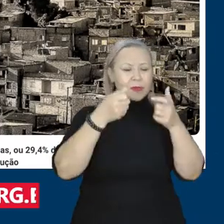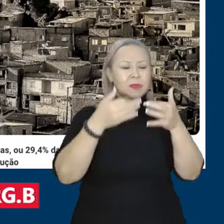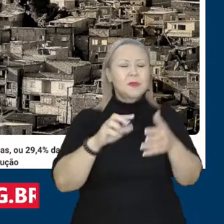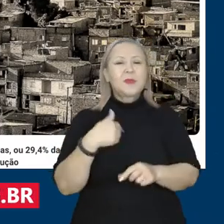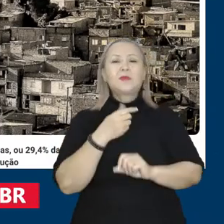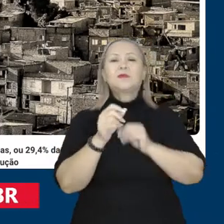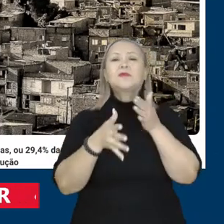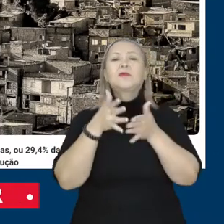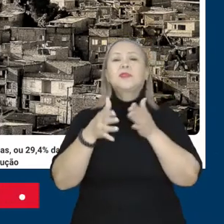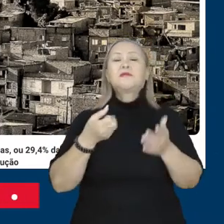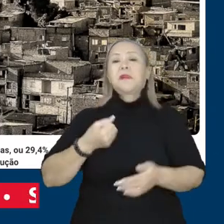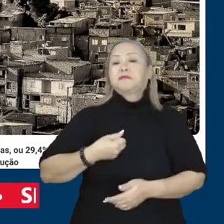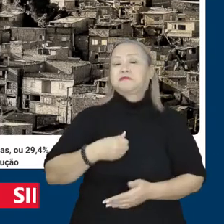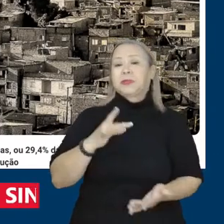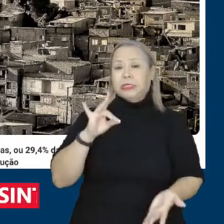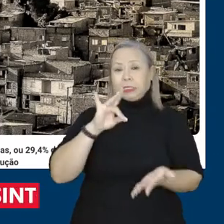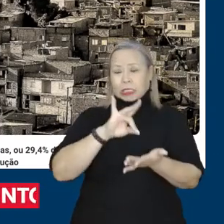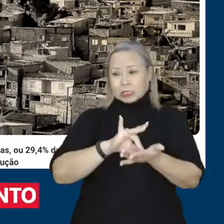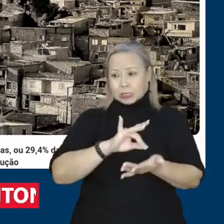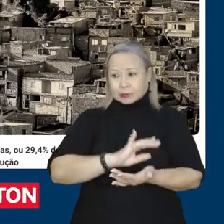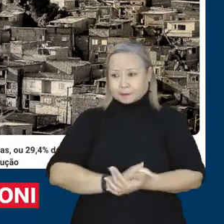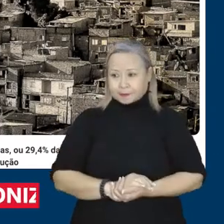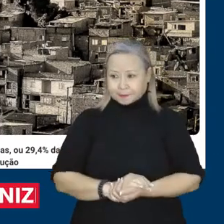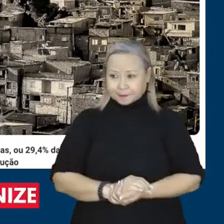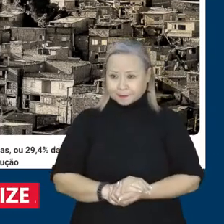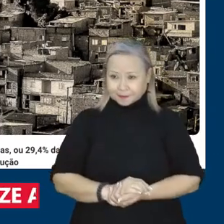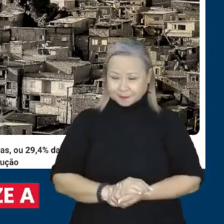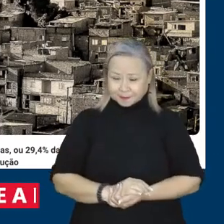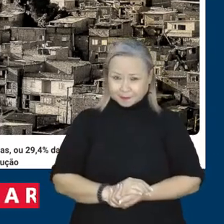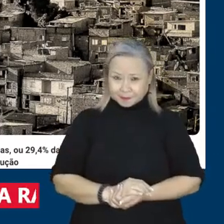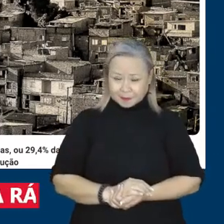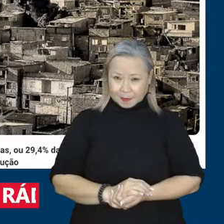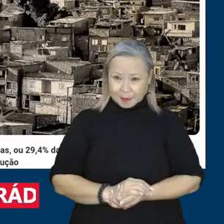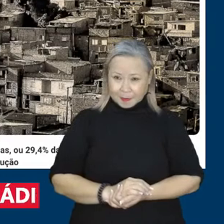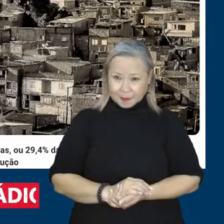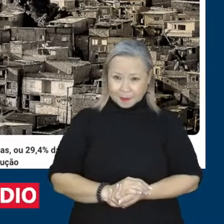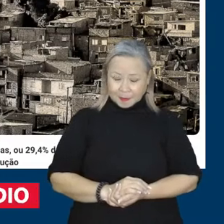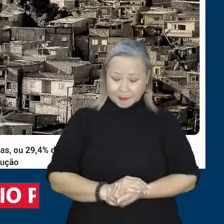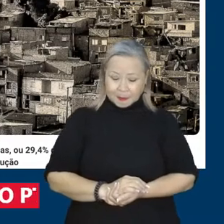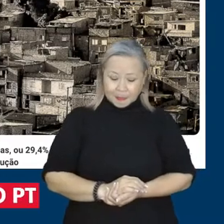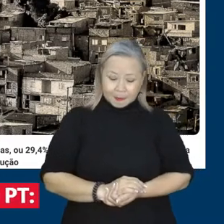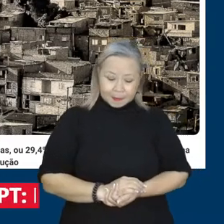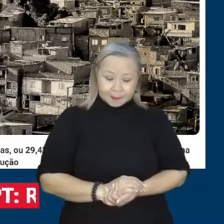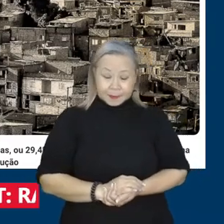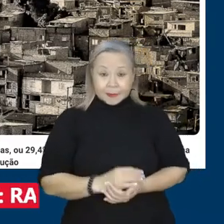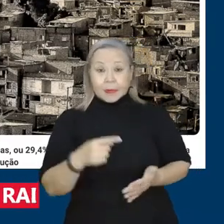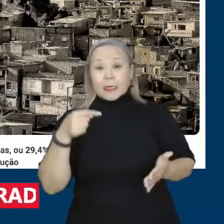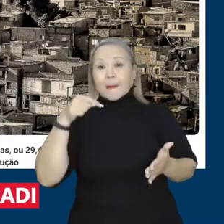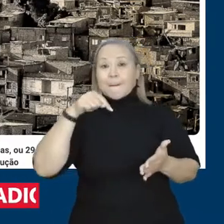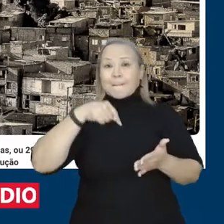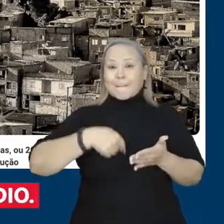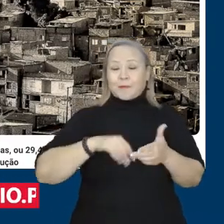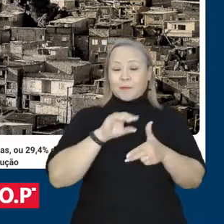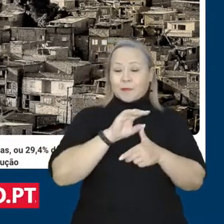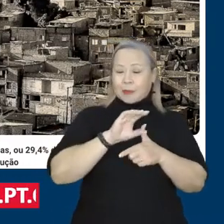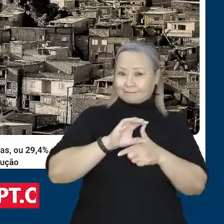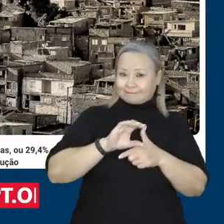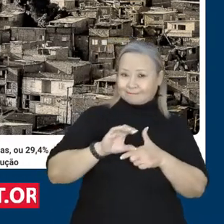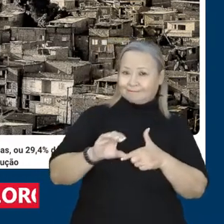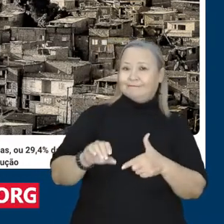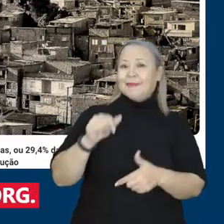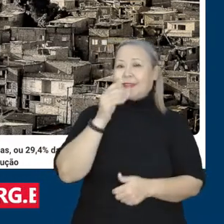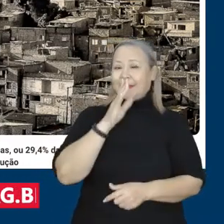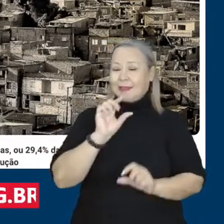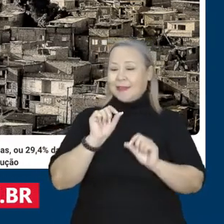que dizem esses números Amanda é a profunda crise que o Brasil foi